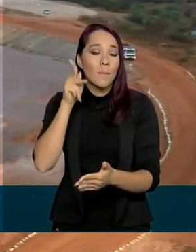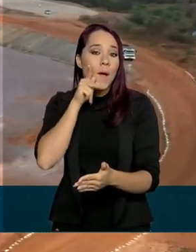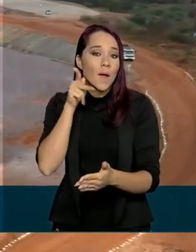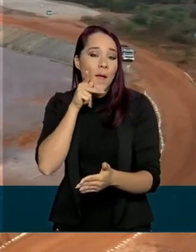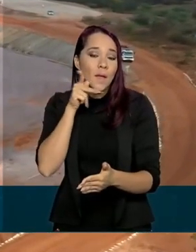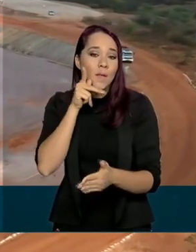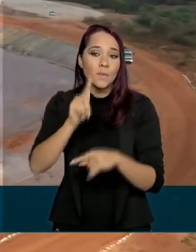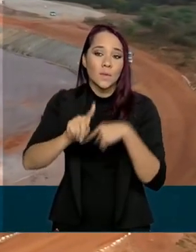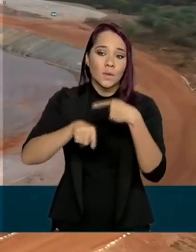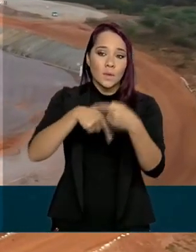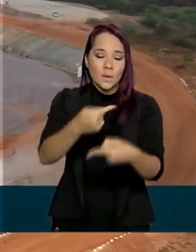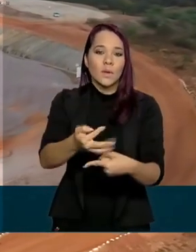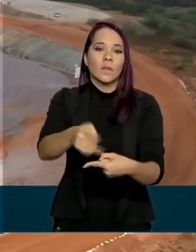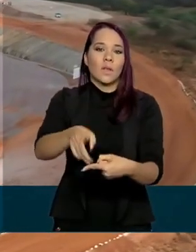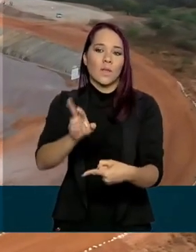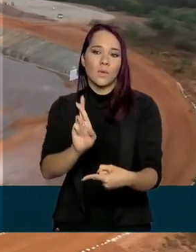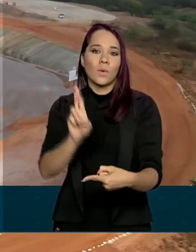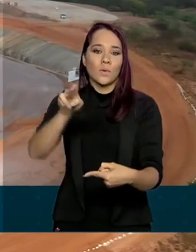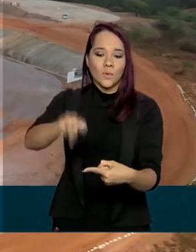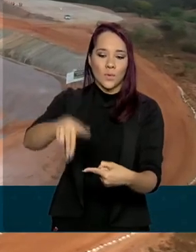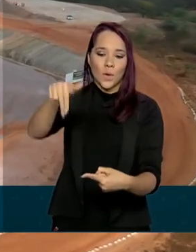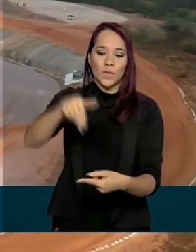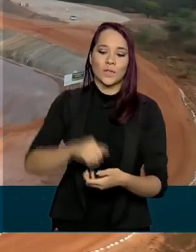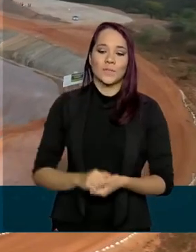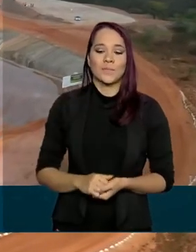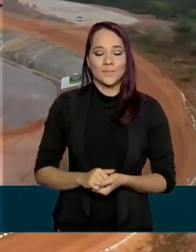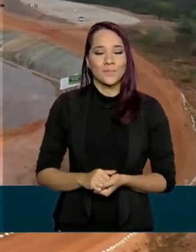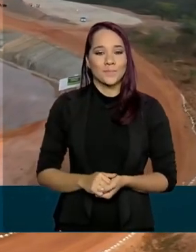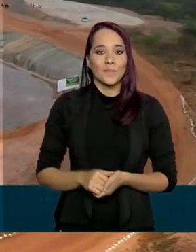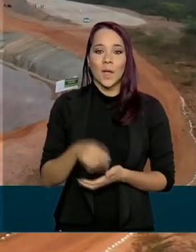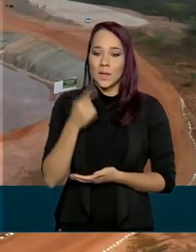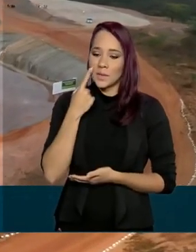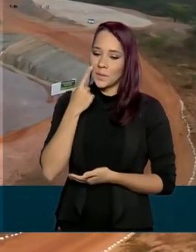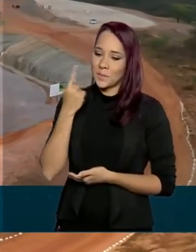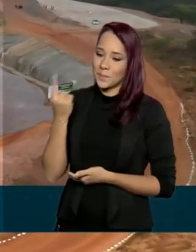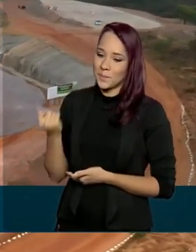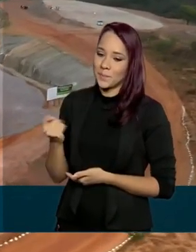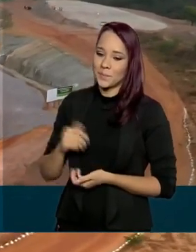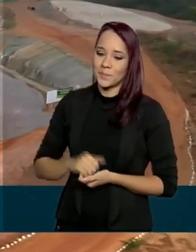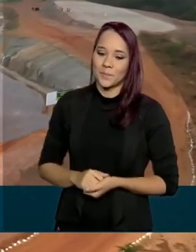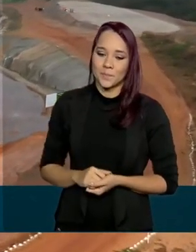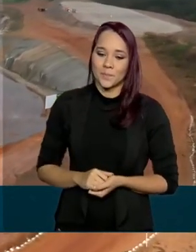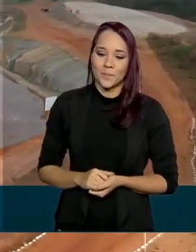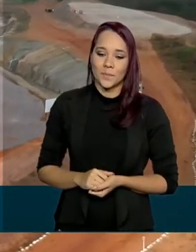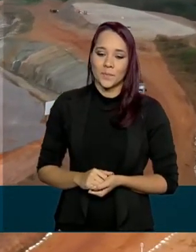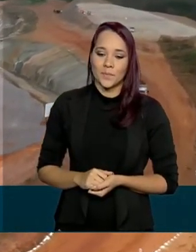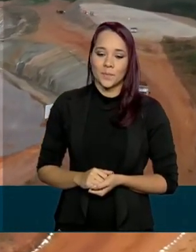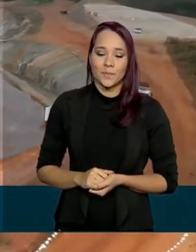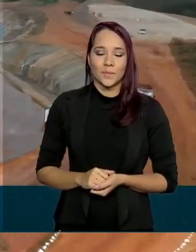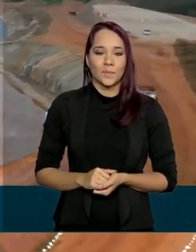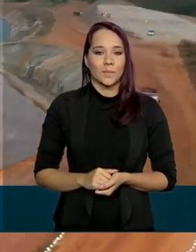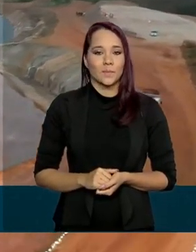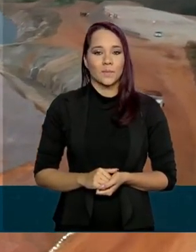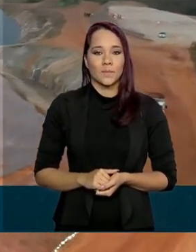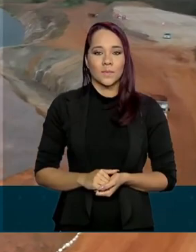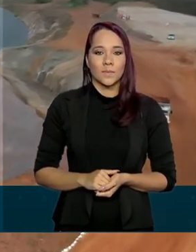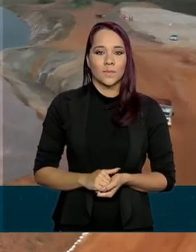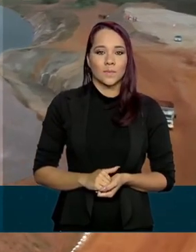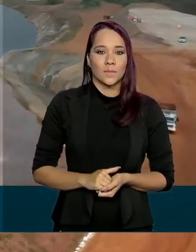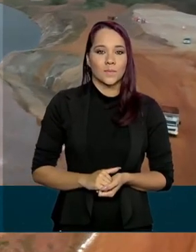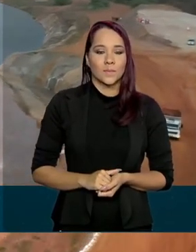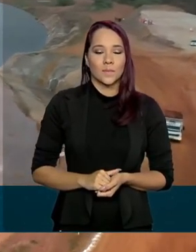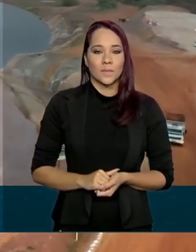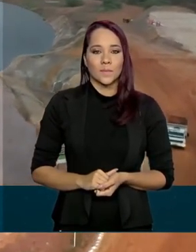norte a imagens aéreas que a gente recuperou agora você acompanha da nossa equipe